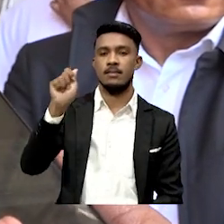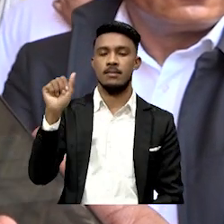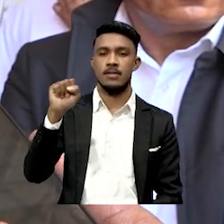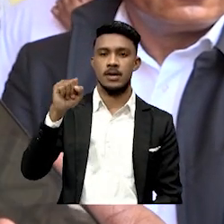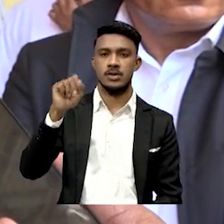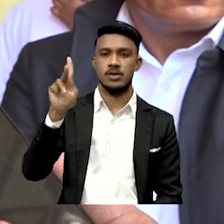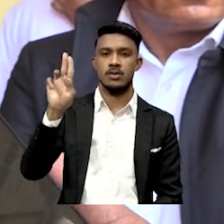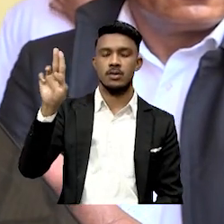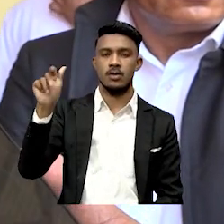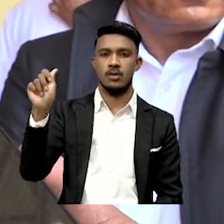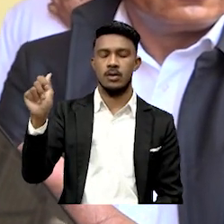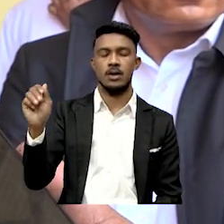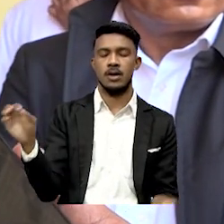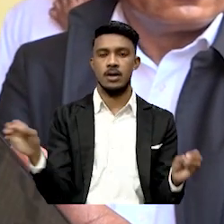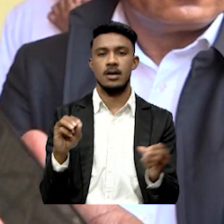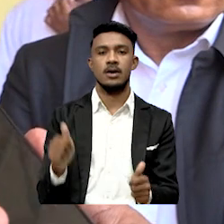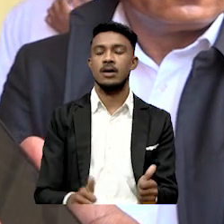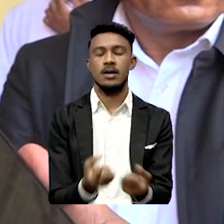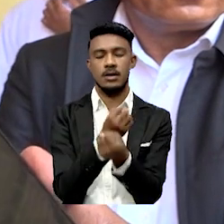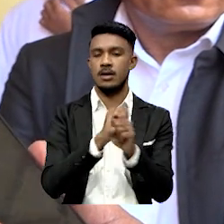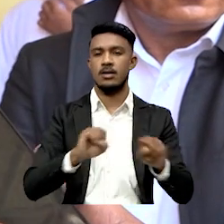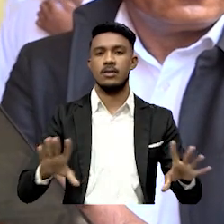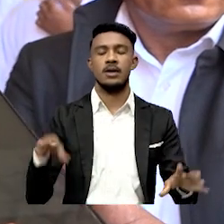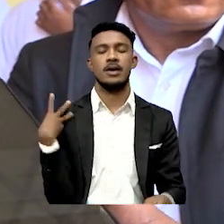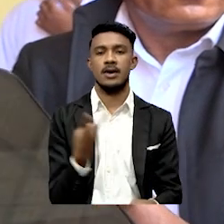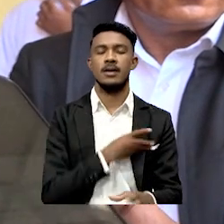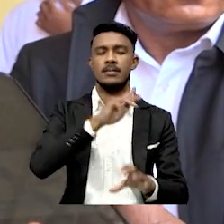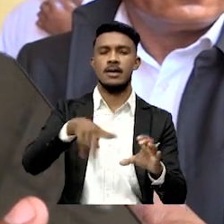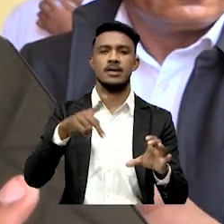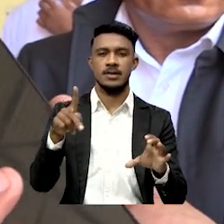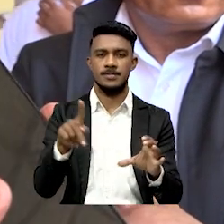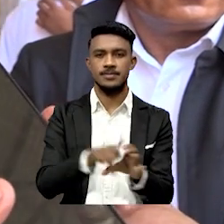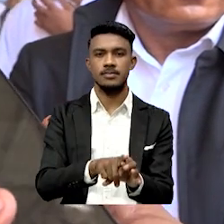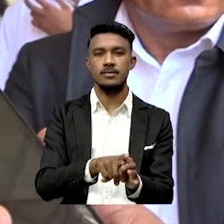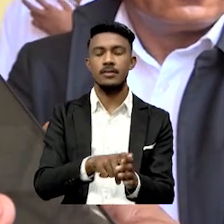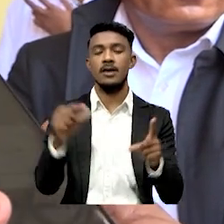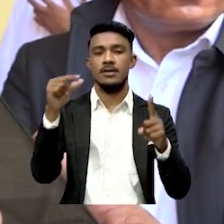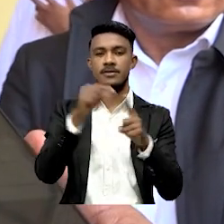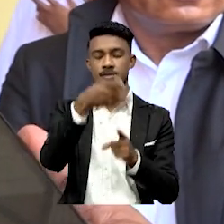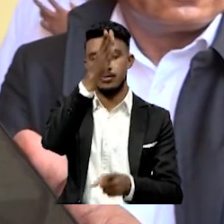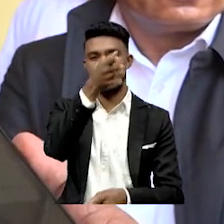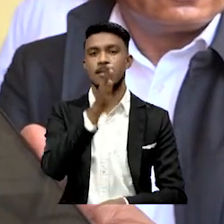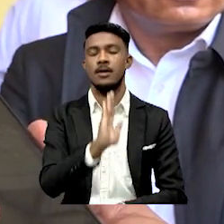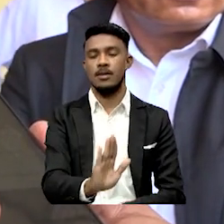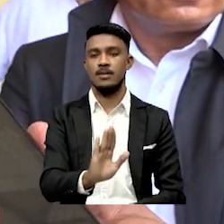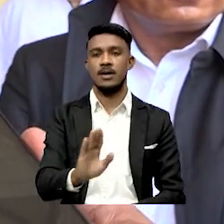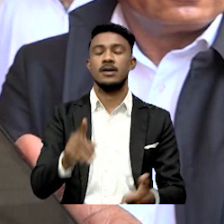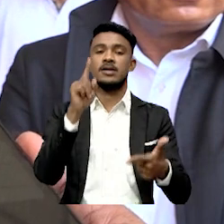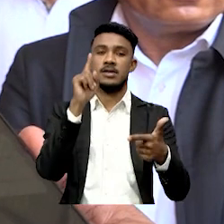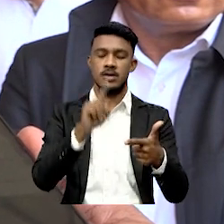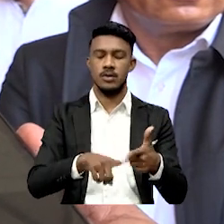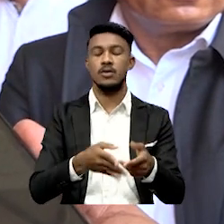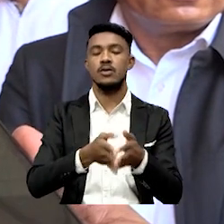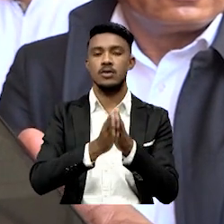se itla ita la hola hela grasa maroma magninian. I segundo, puso bai ia candidato